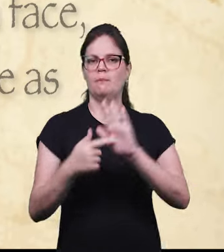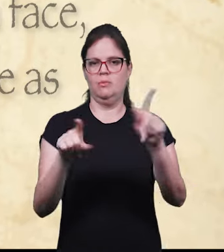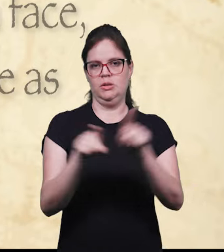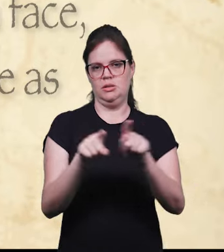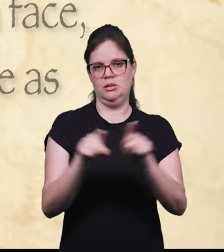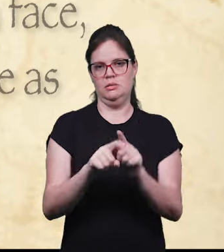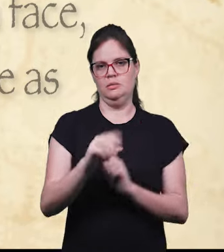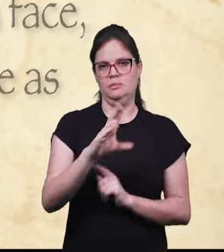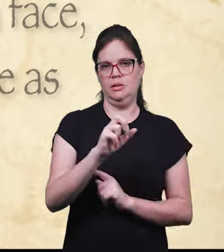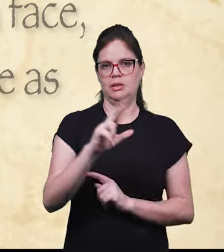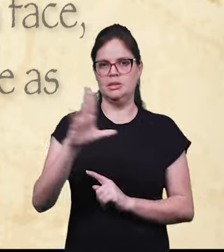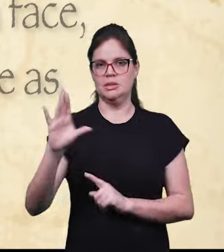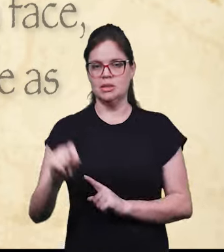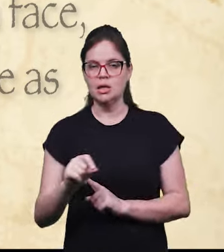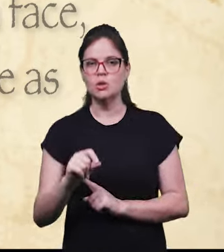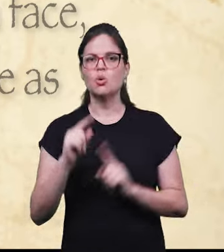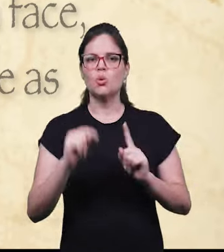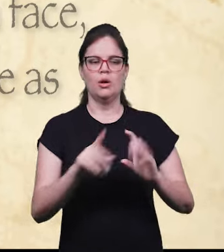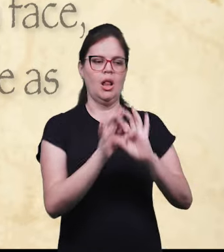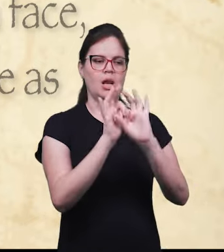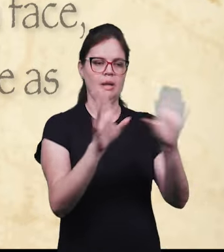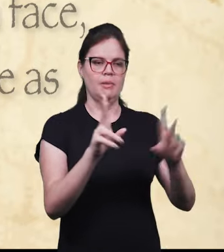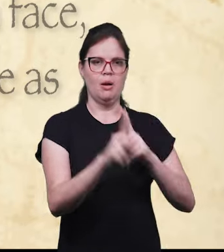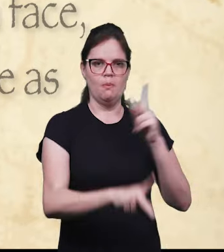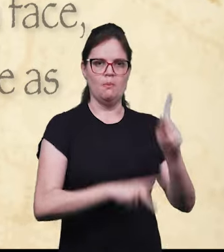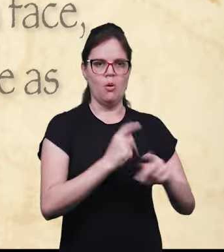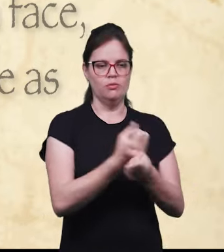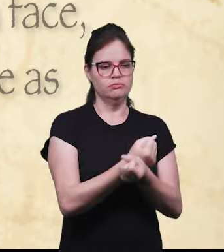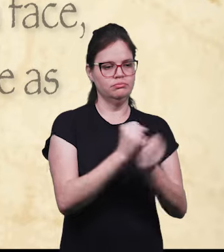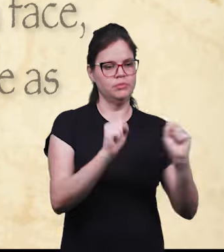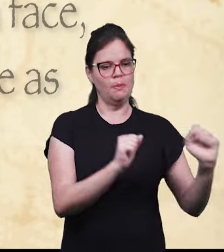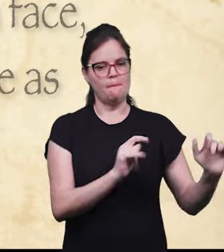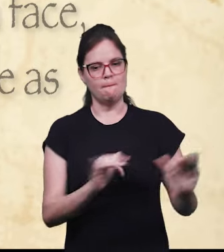Confirma que Ciro iria libertar os cativos e reconstruir o templo,